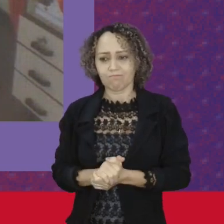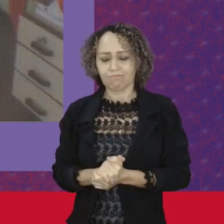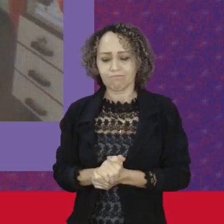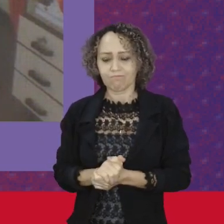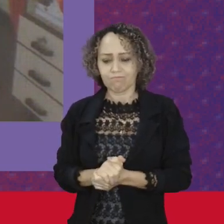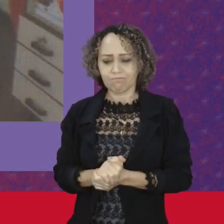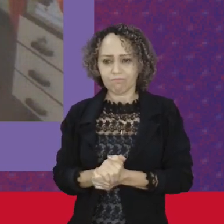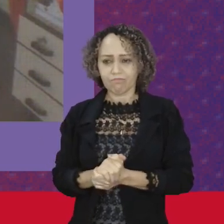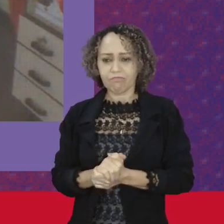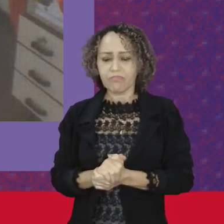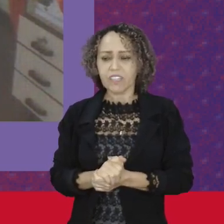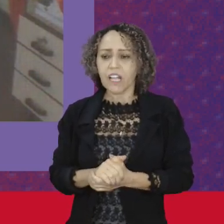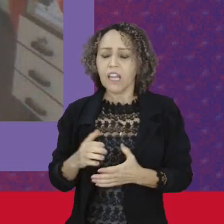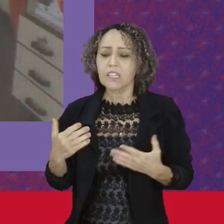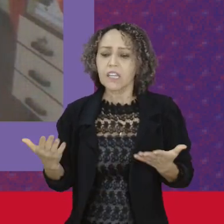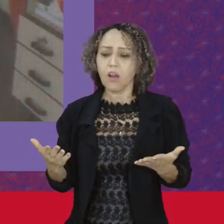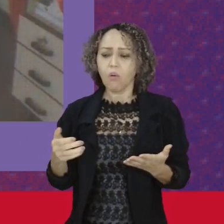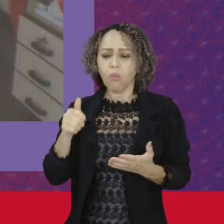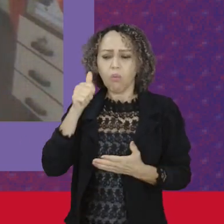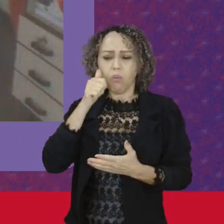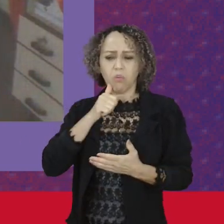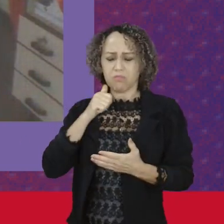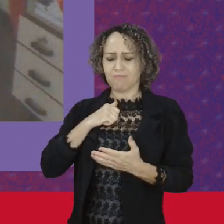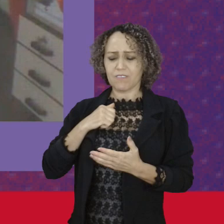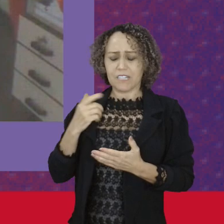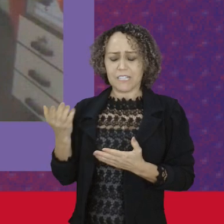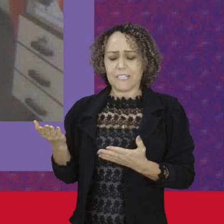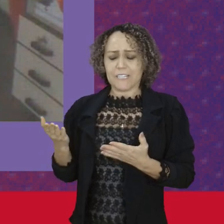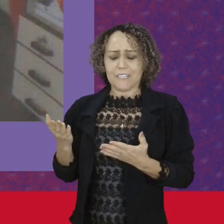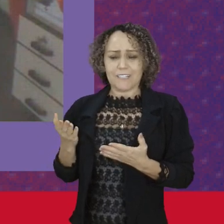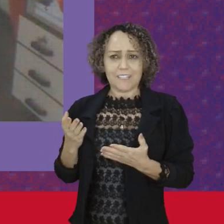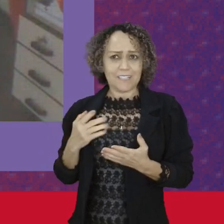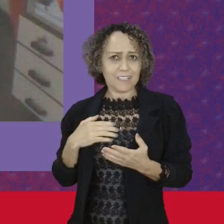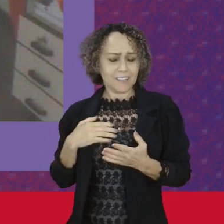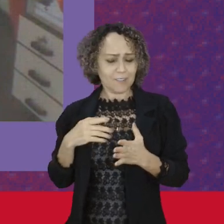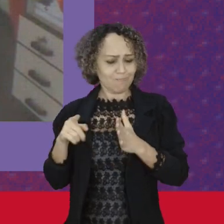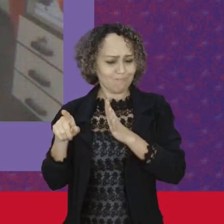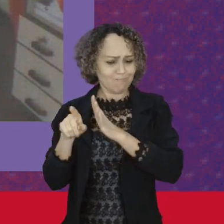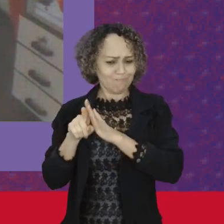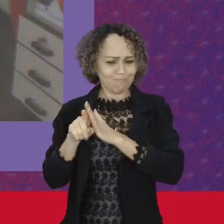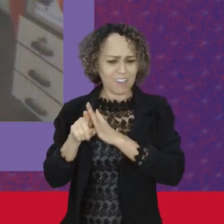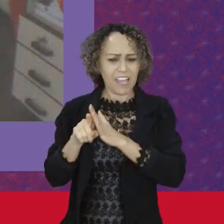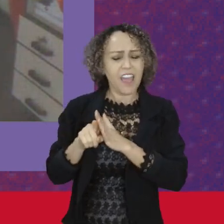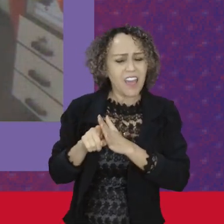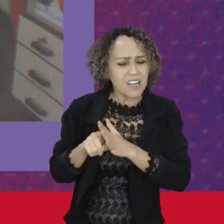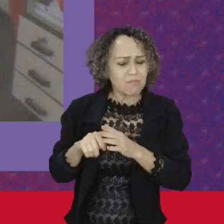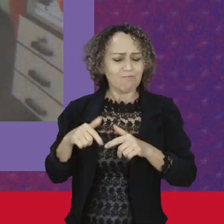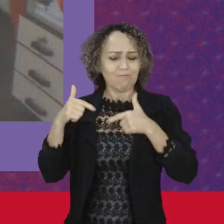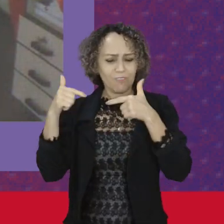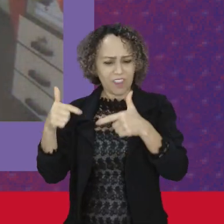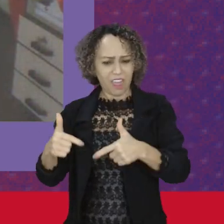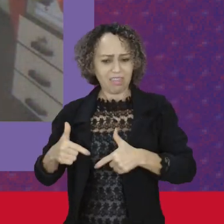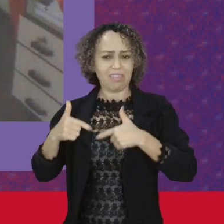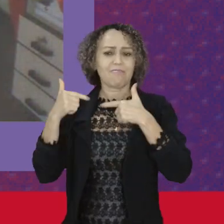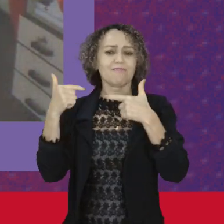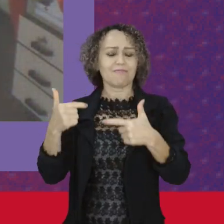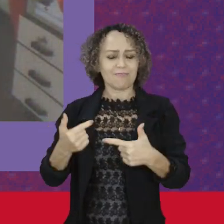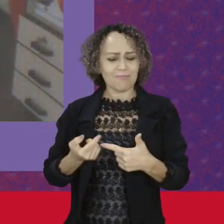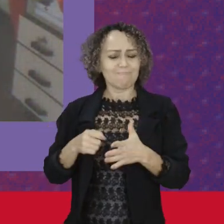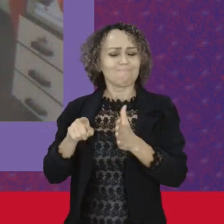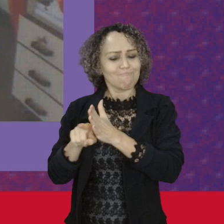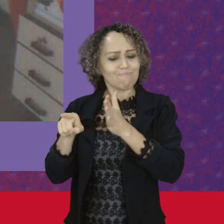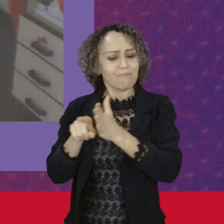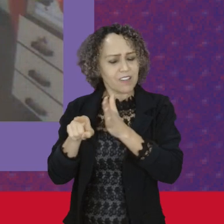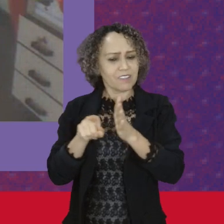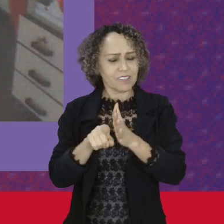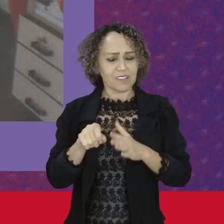devia estudar ela mais, porque ela era muito inquieta, muito questionadora, muito, enfim, e ela, eu não sei se